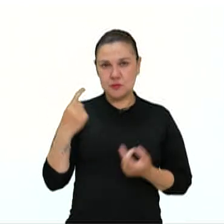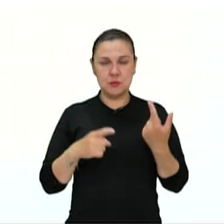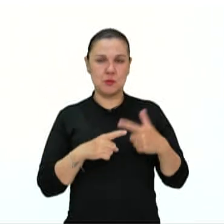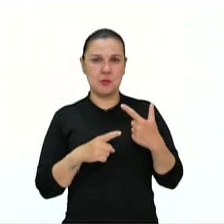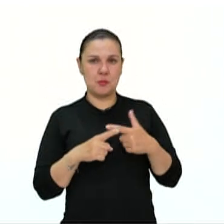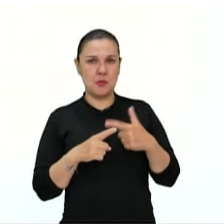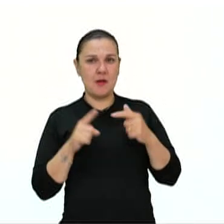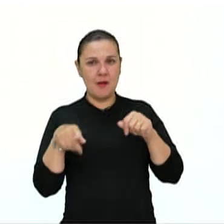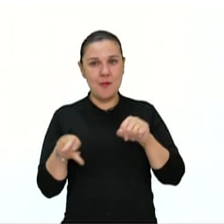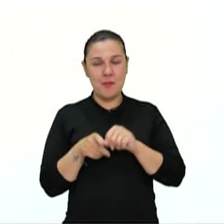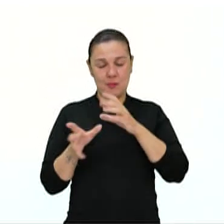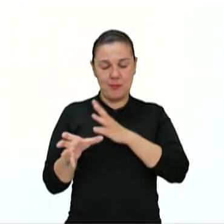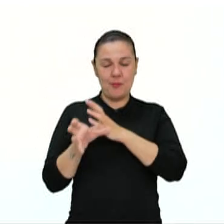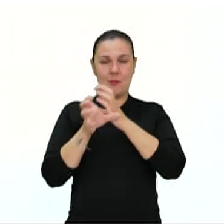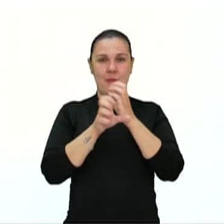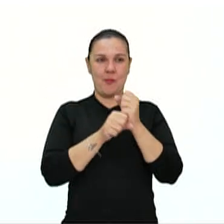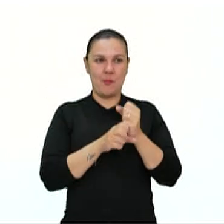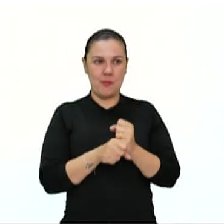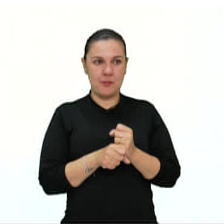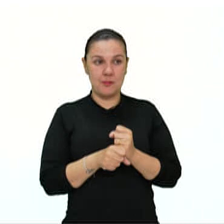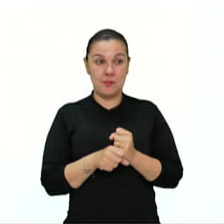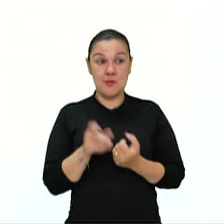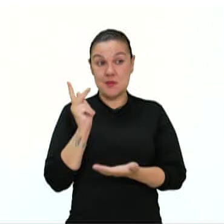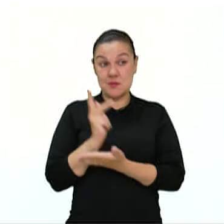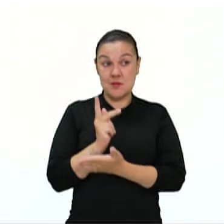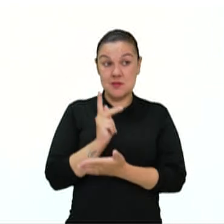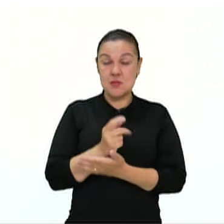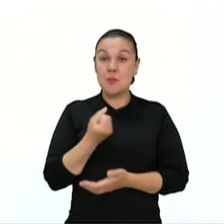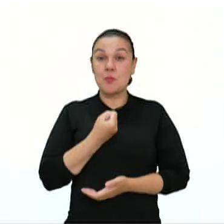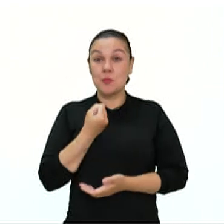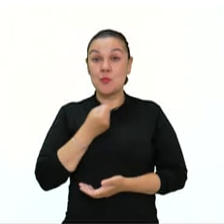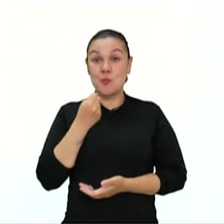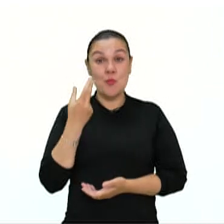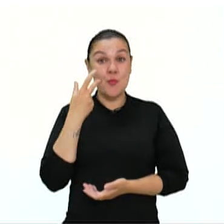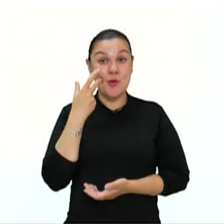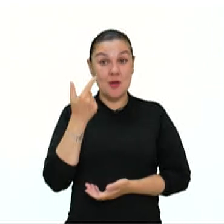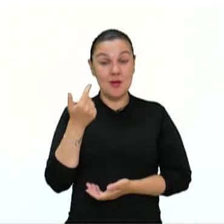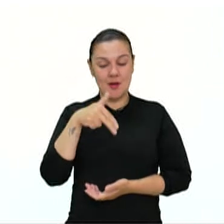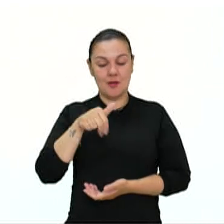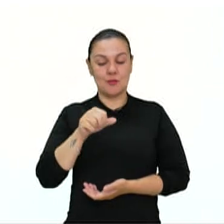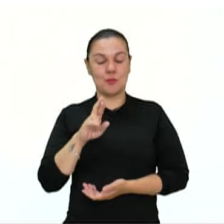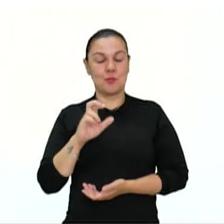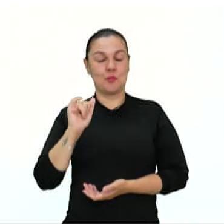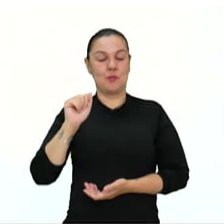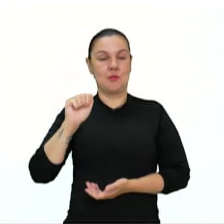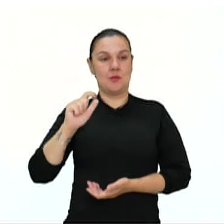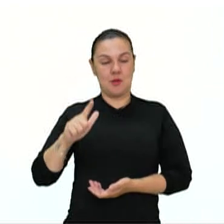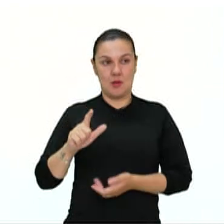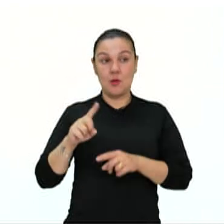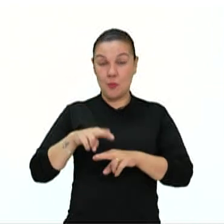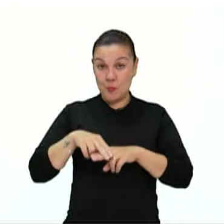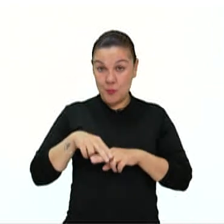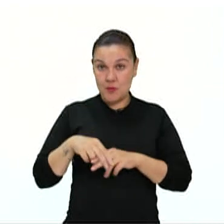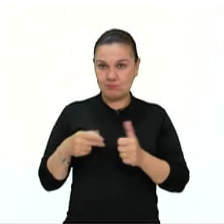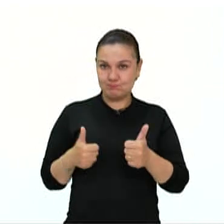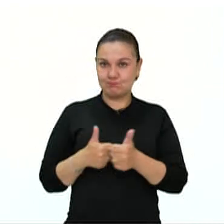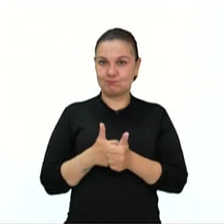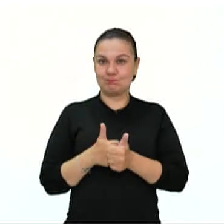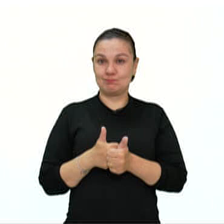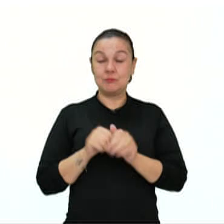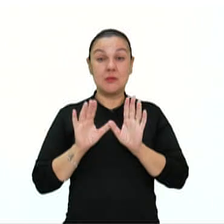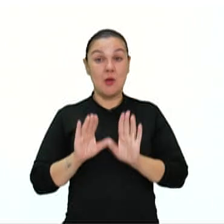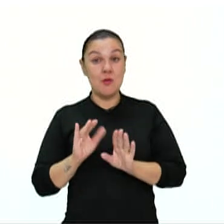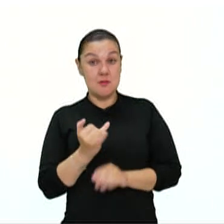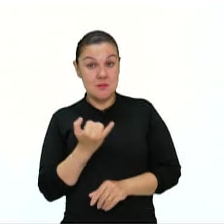é a contagem de pontos, a contagem é sempre um número natural. Então, por isso que a gente faz essa aproximação. Isso